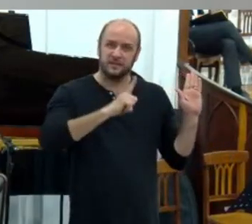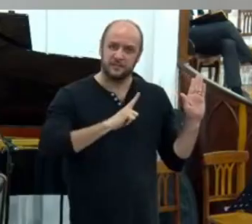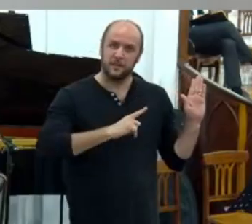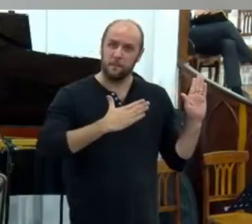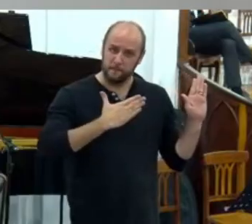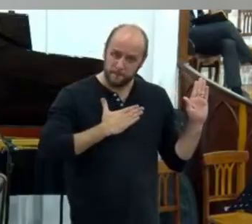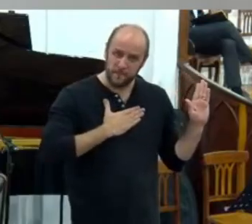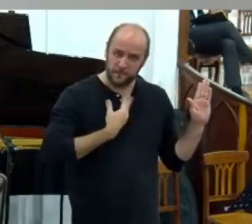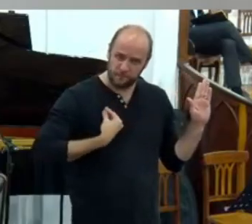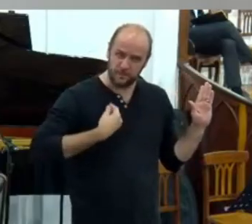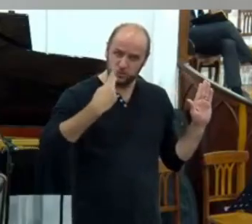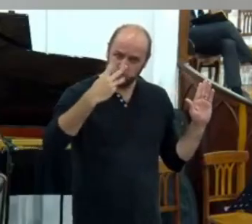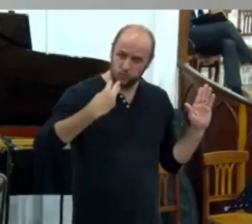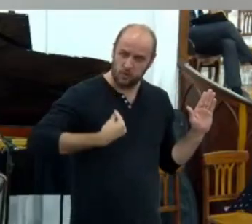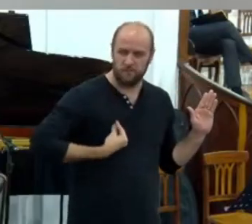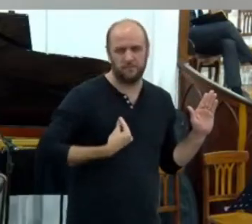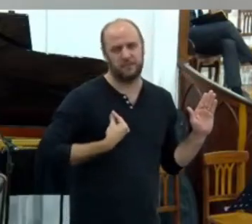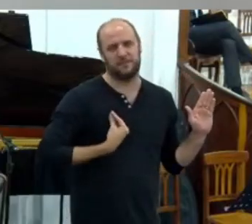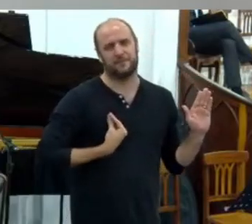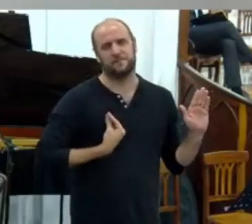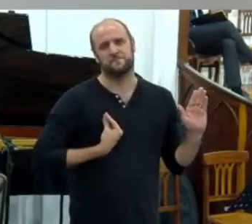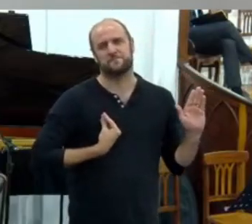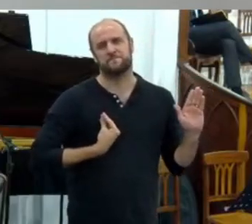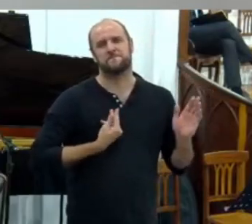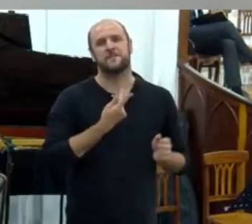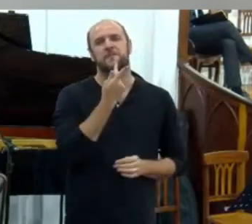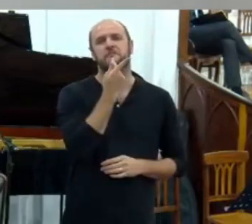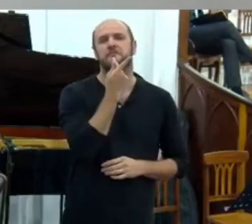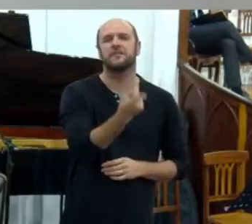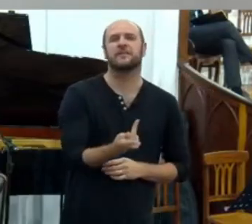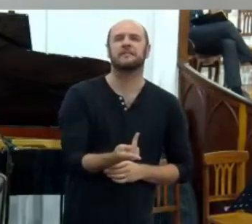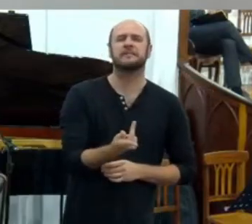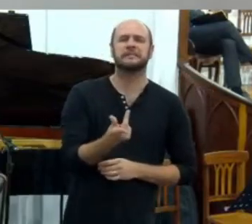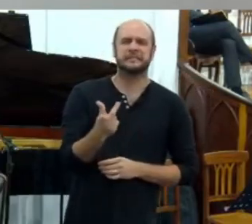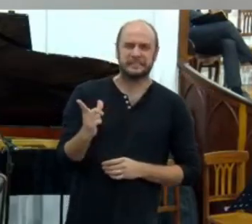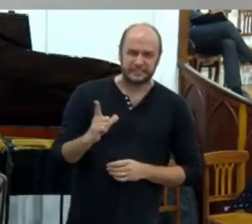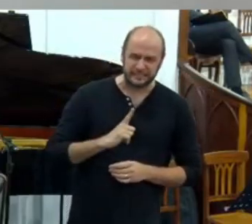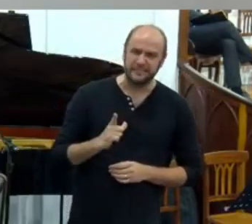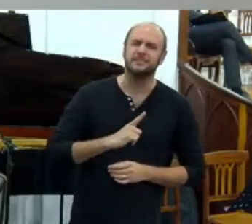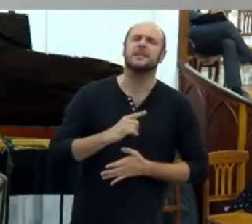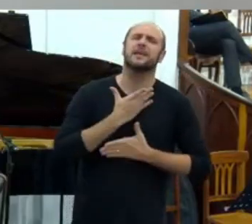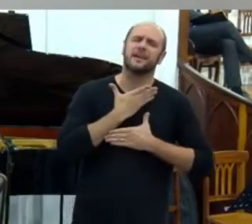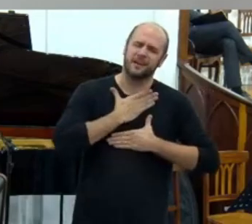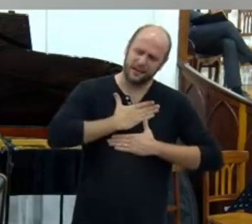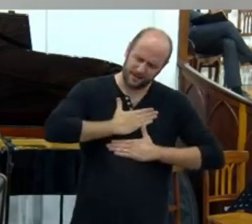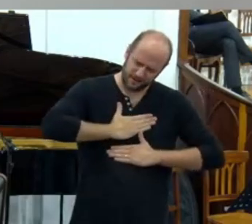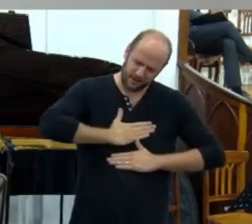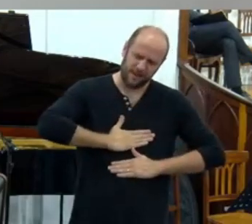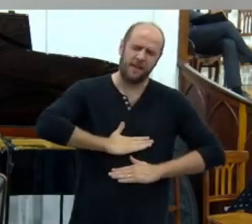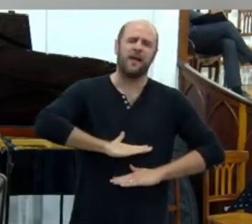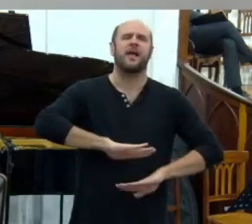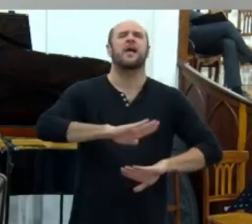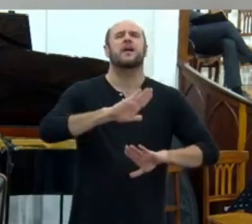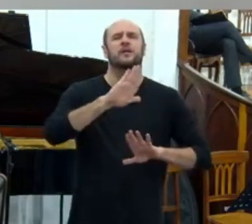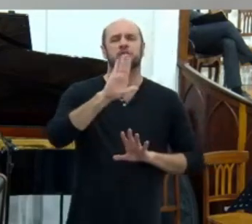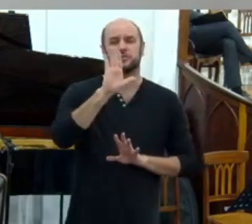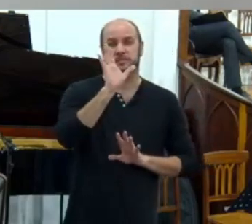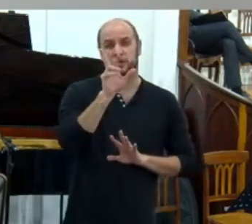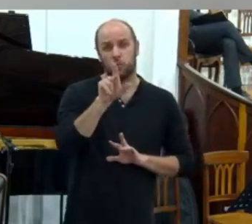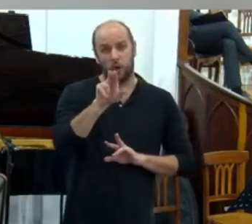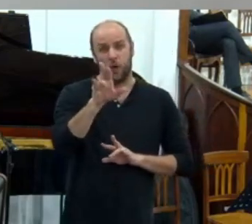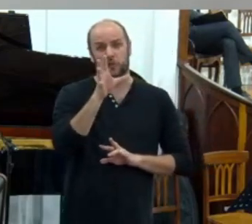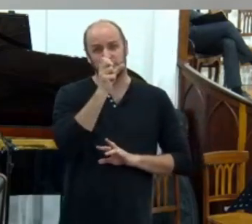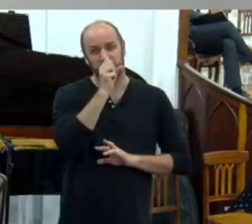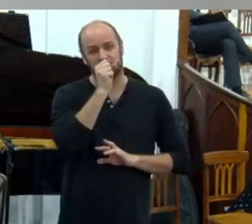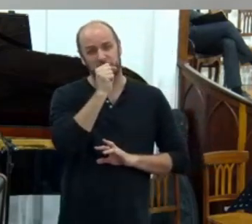a você, que diz: existe um repouso sabático que irá